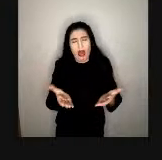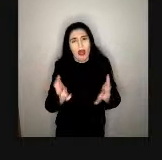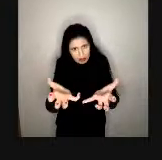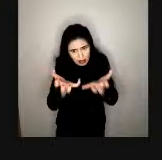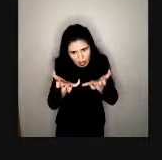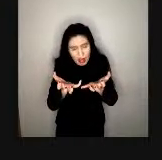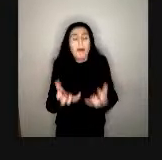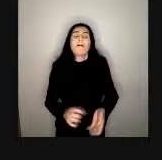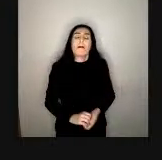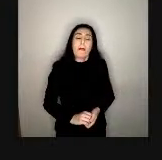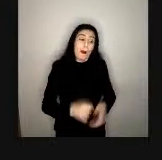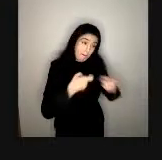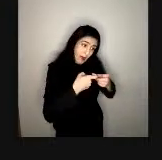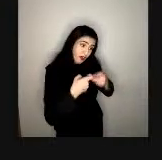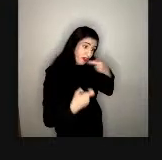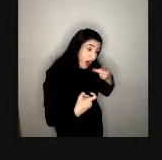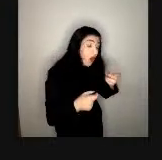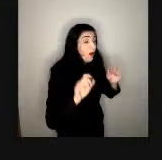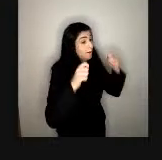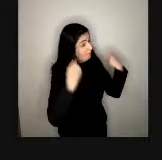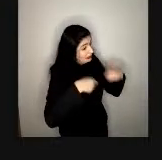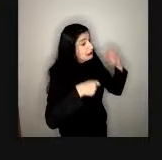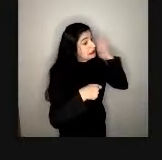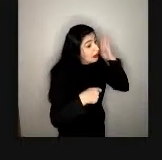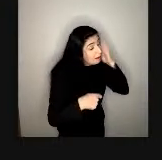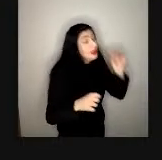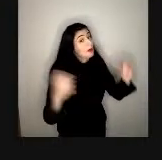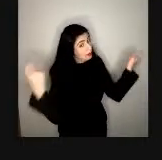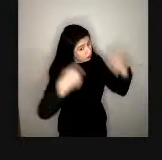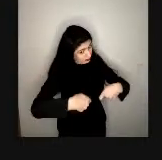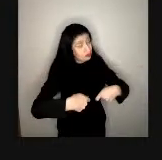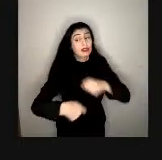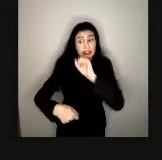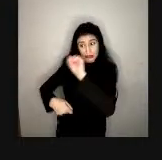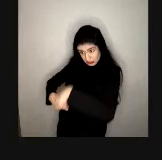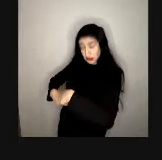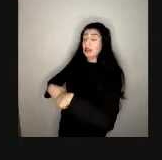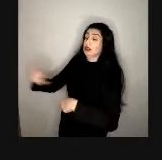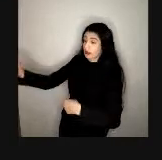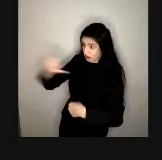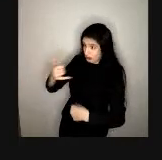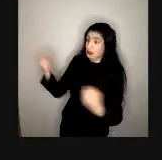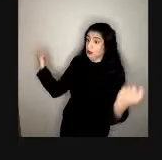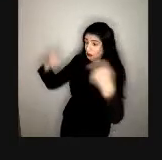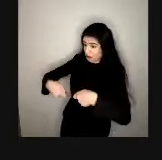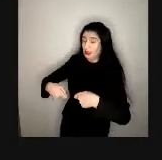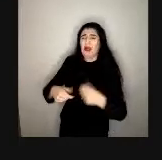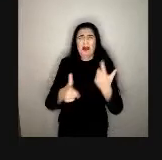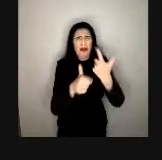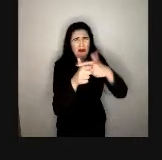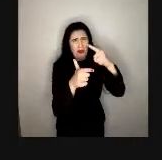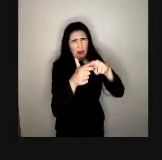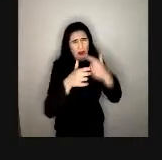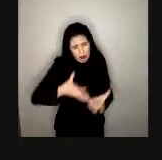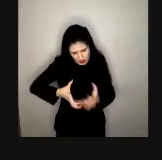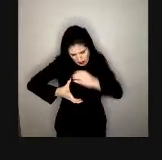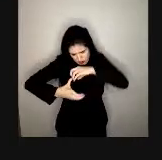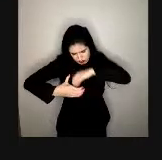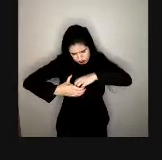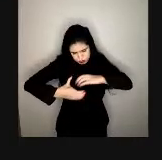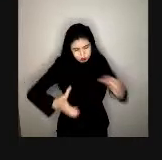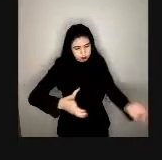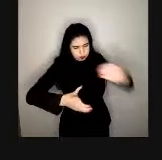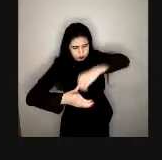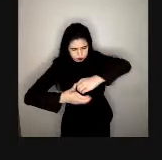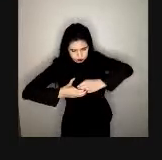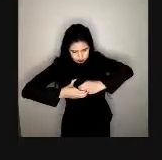fosse possível. E no caso dela foi possível, mas depois de um tempo ela teve problema com a prótese e foi obrigada a substituir. E ela